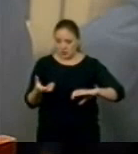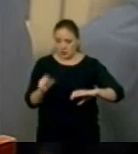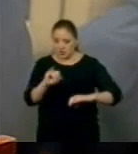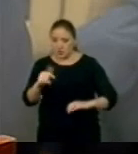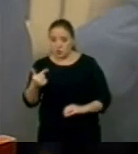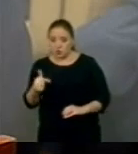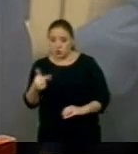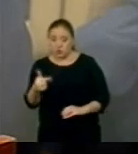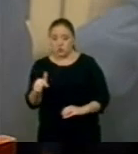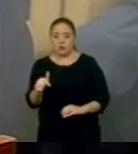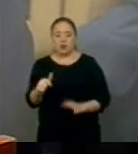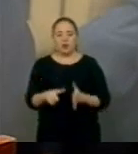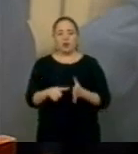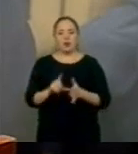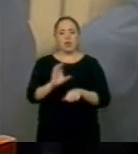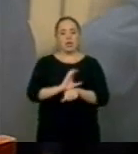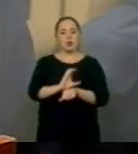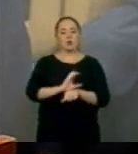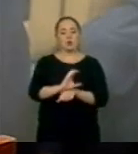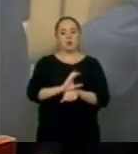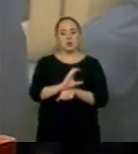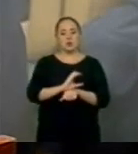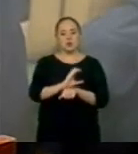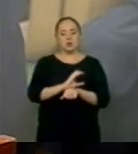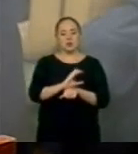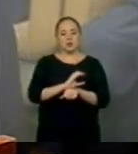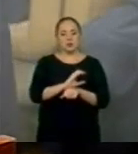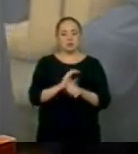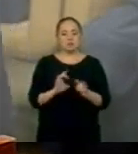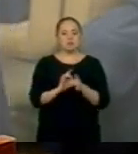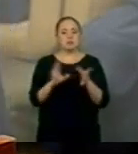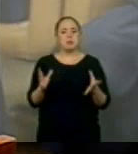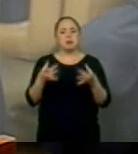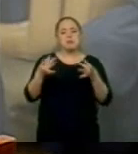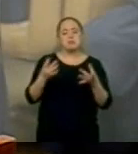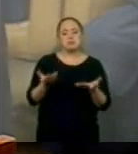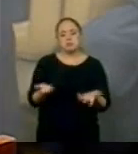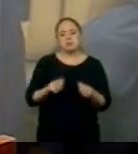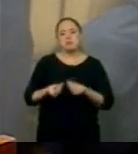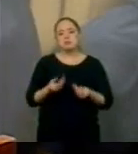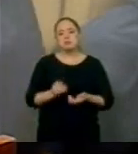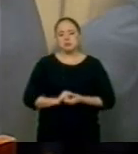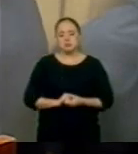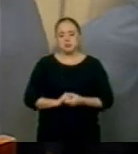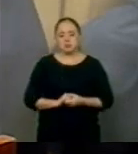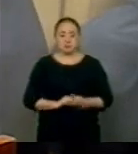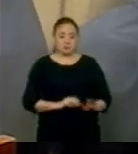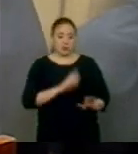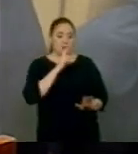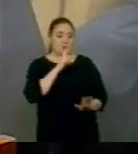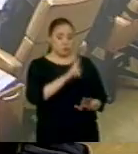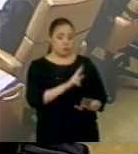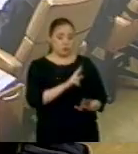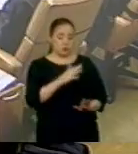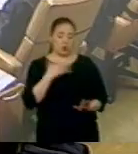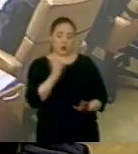que a Constituição da República as haja autorizado especificamente? A resposta, senhores ministros, na